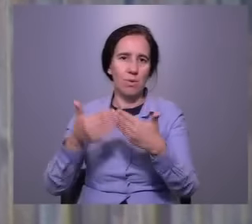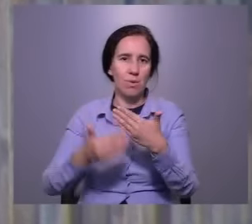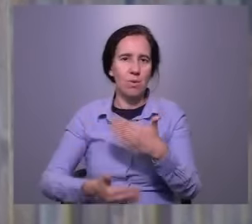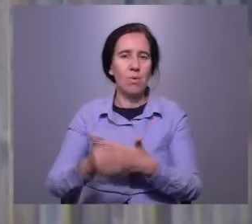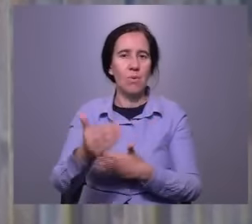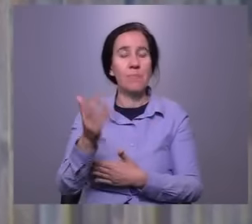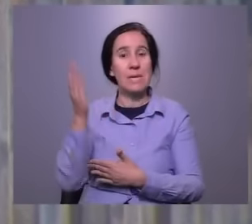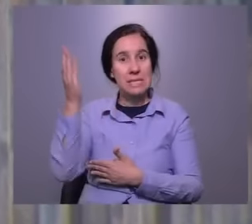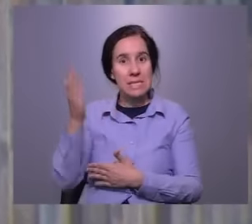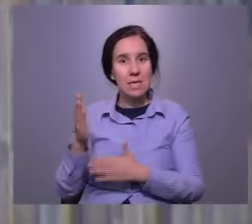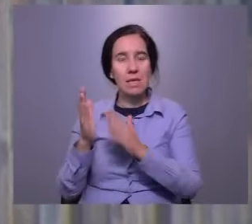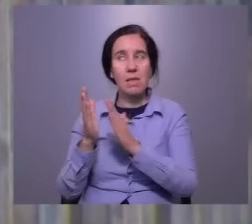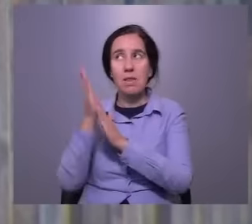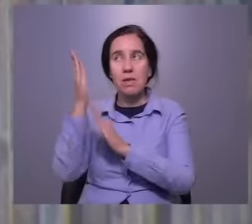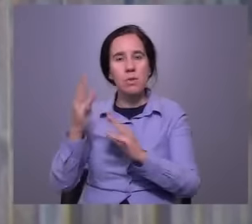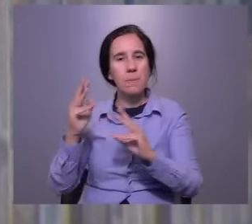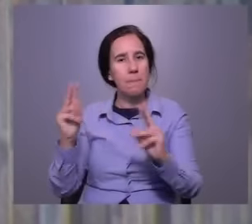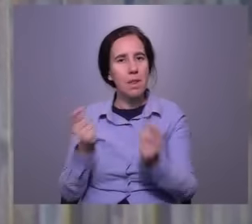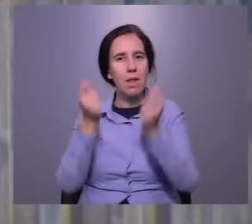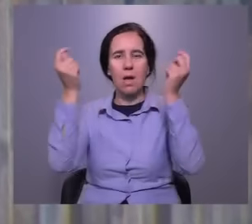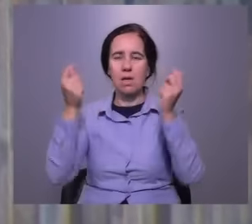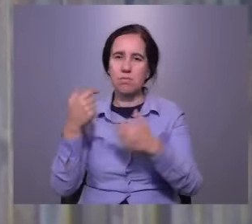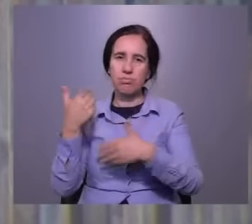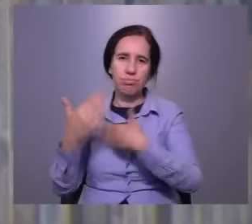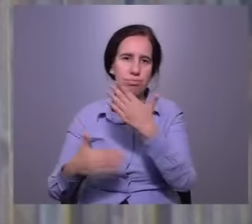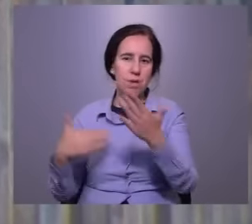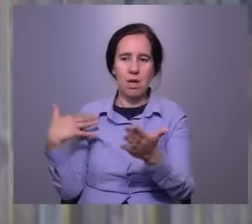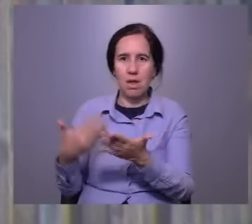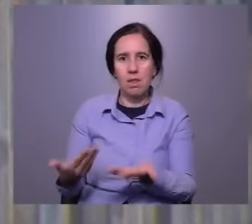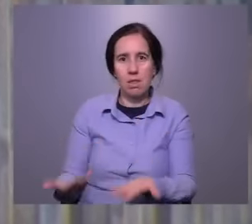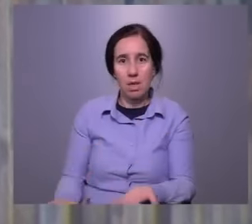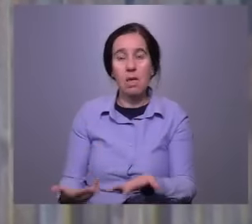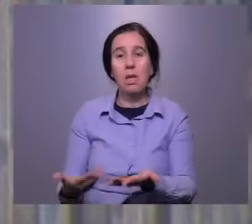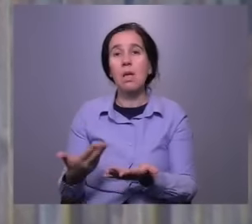São antes geradoras de vida e de vida em abundância.